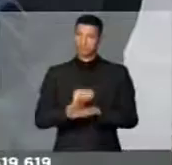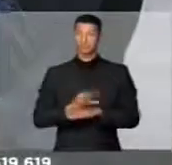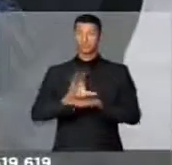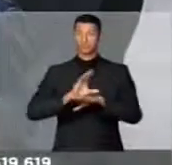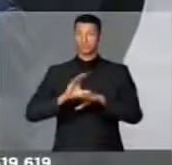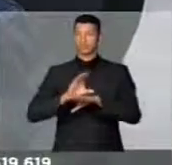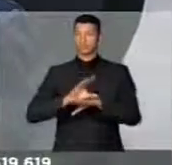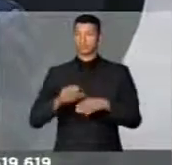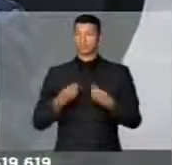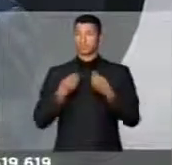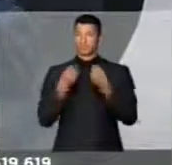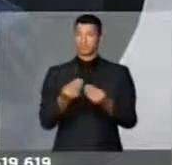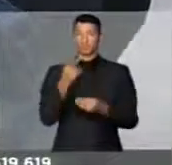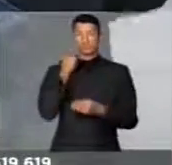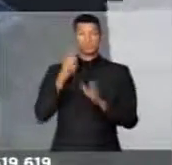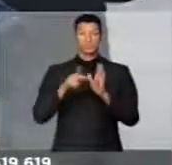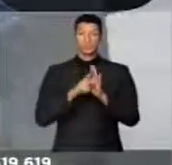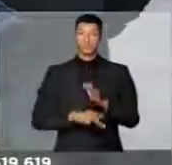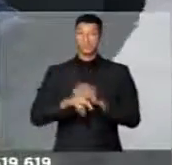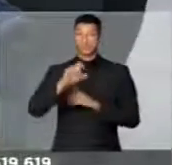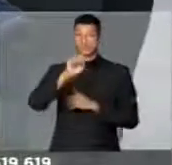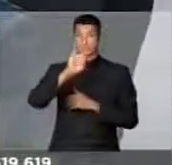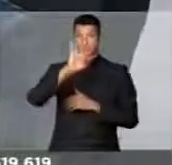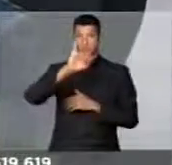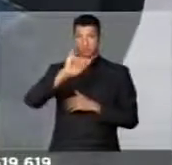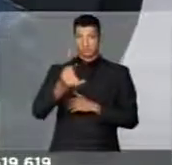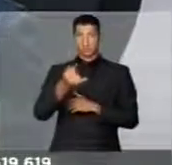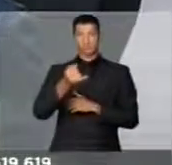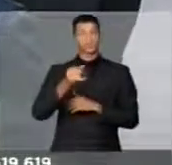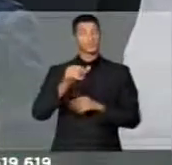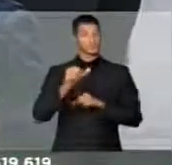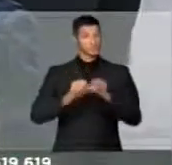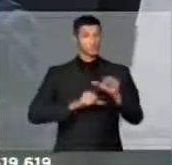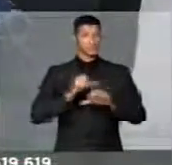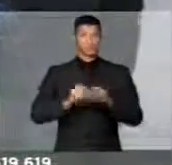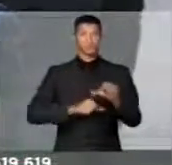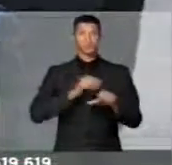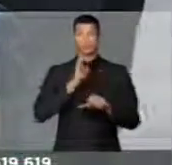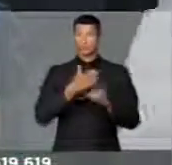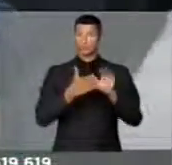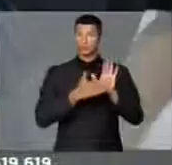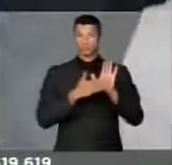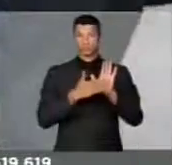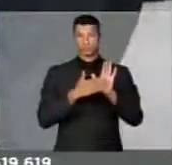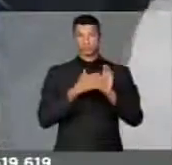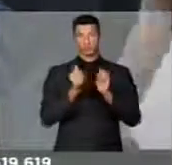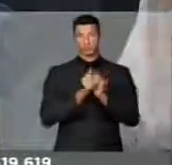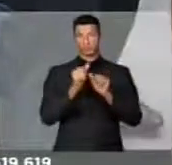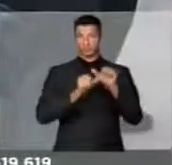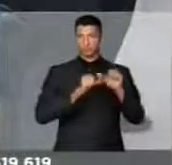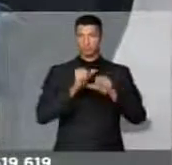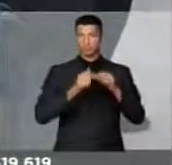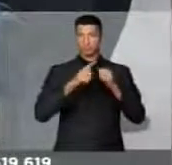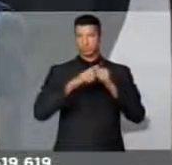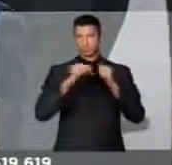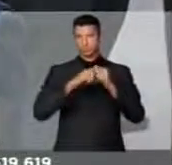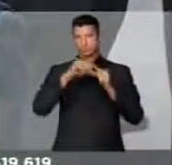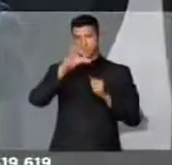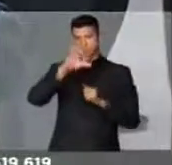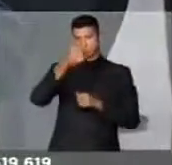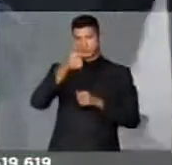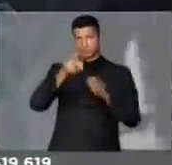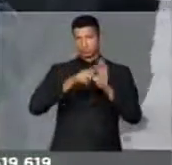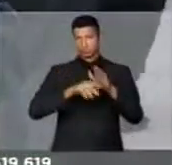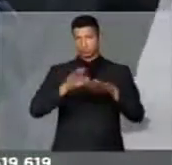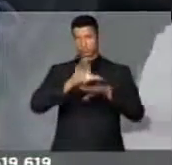dado nem ao próprio stj as modificações que estão sendo propostas de alteração do artigo 92 da